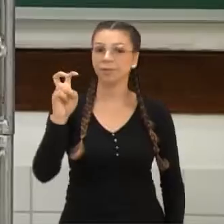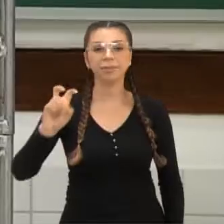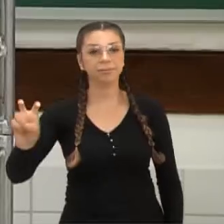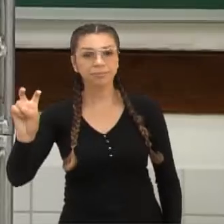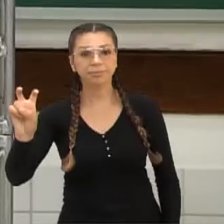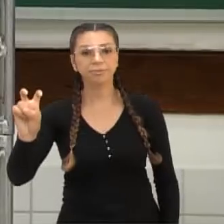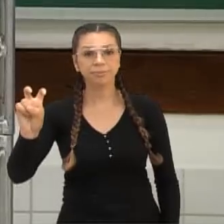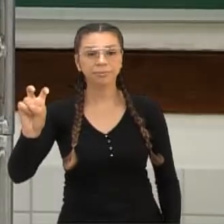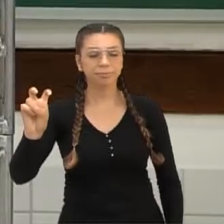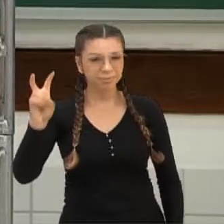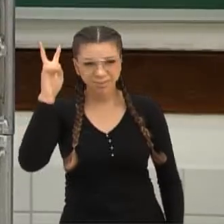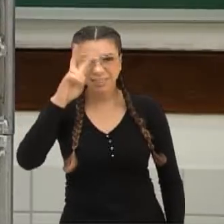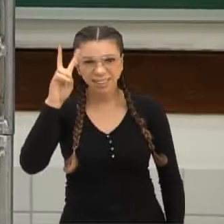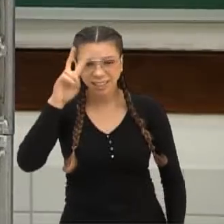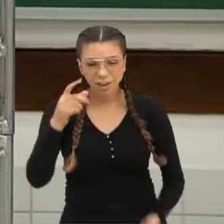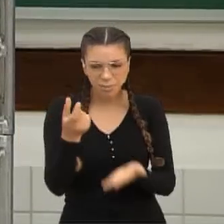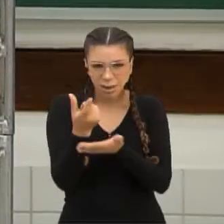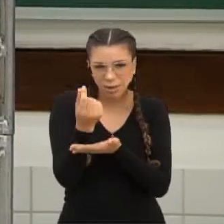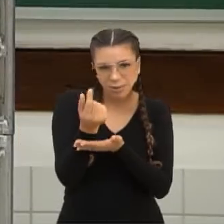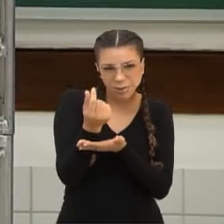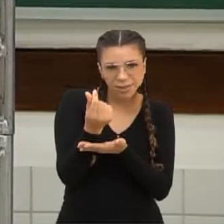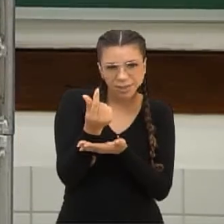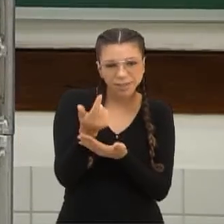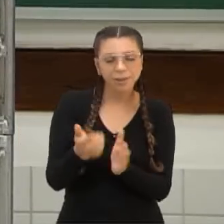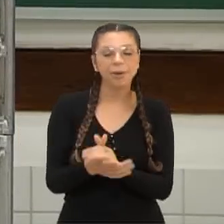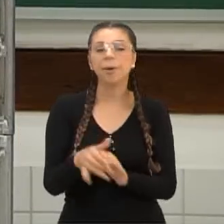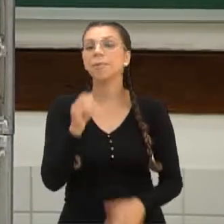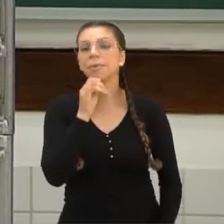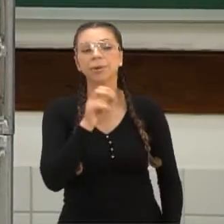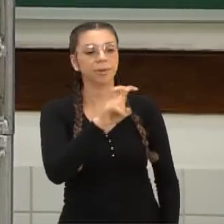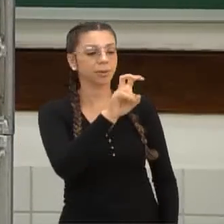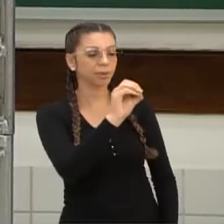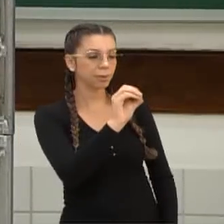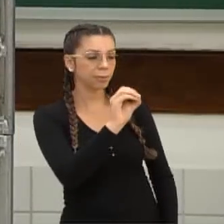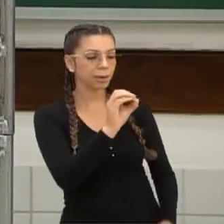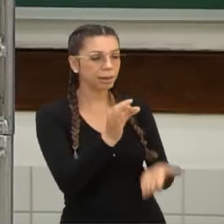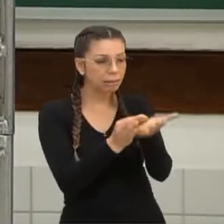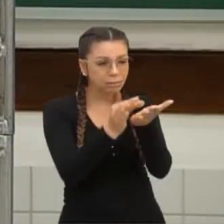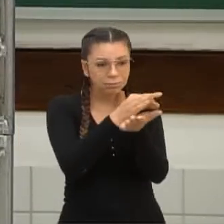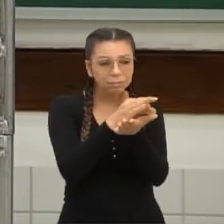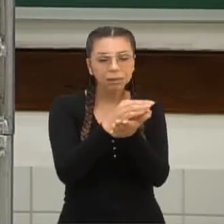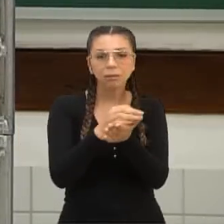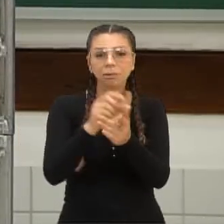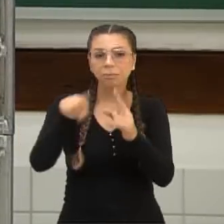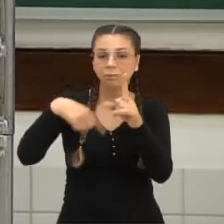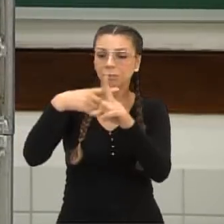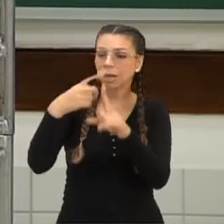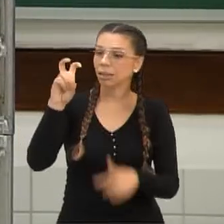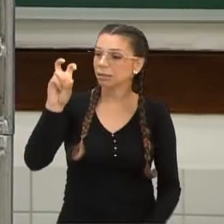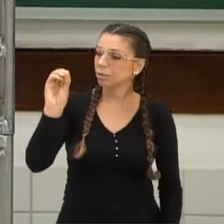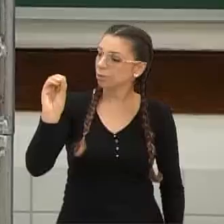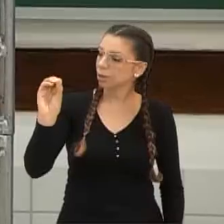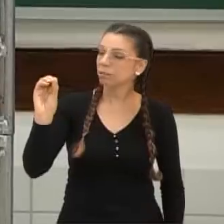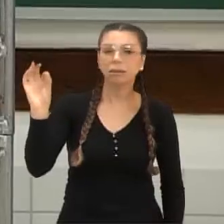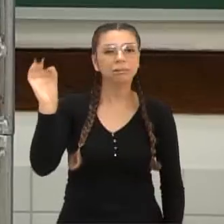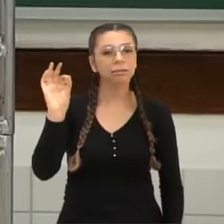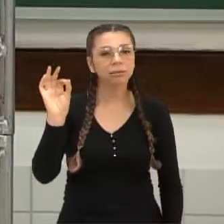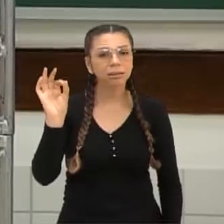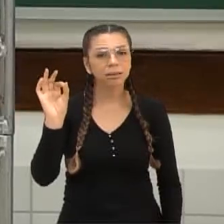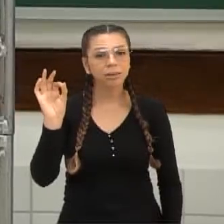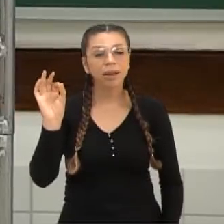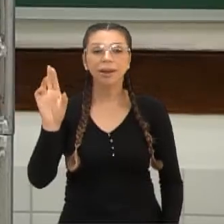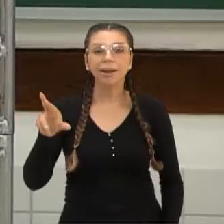0,5. Lembra do dinheiro? Se eu pegar 50 centavos mais 50 centavos, 2 moedas de 50 centavos